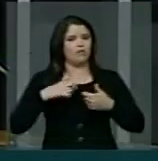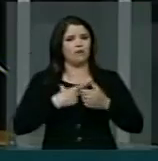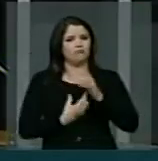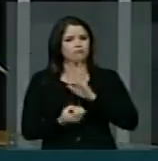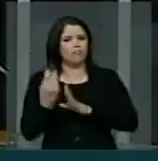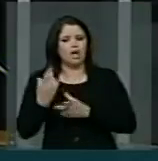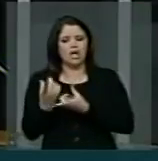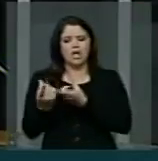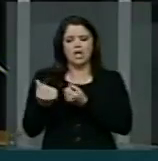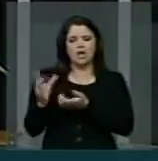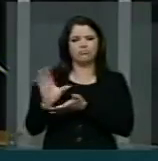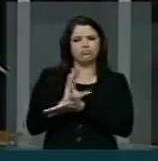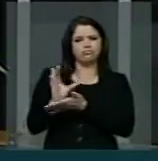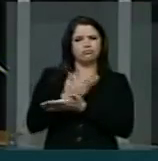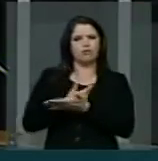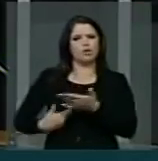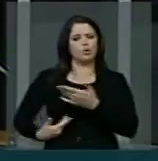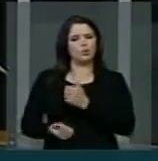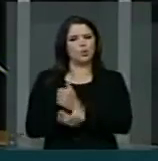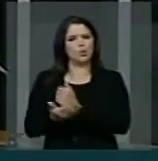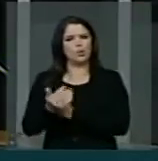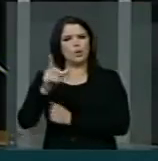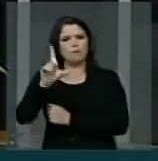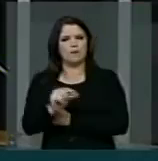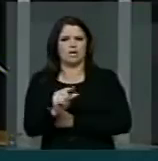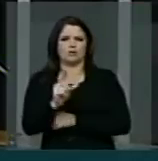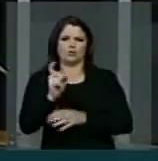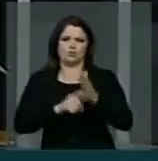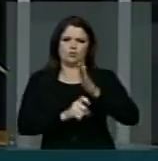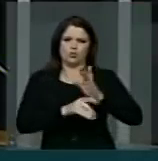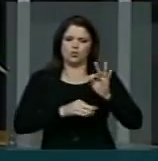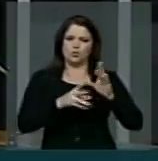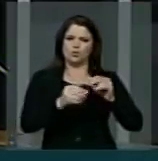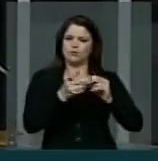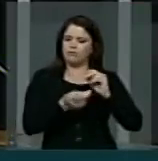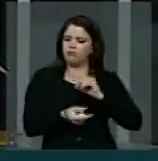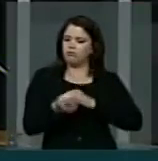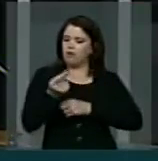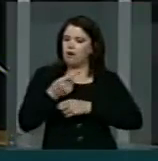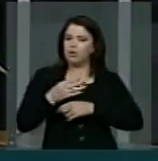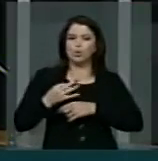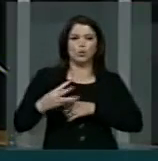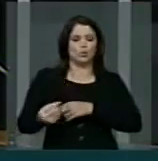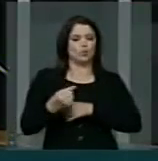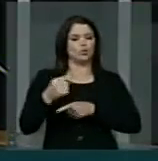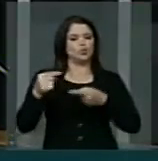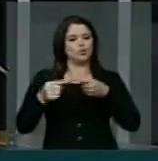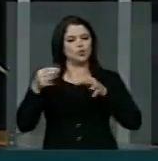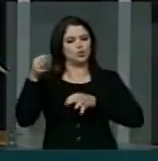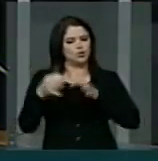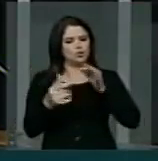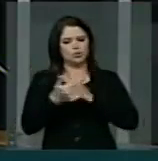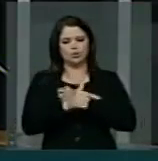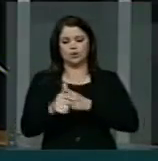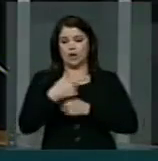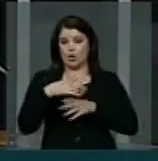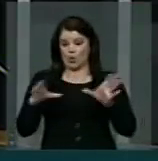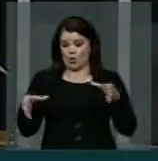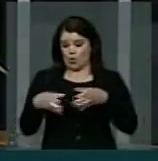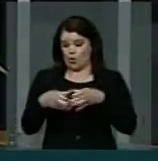receberam recursos públicos subsidiados, perpetuaram a injustiça, sobre um segmento de